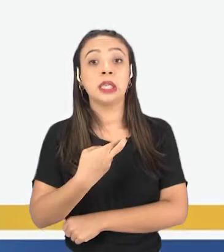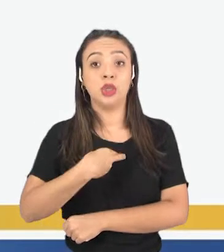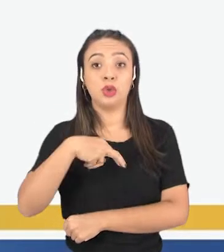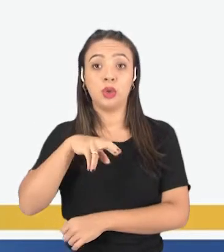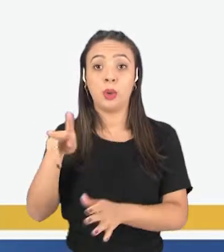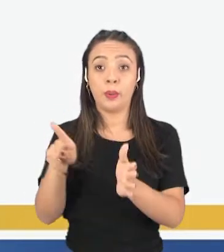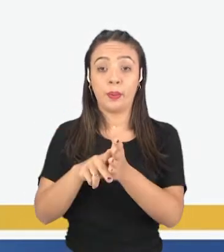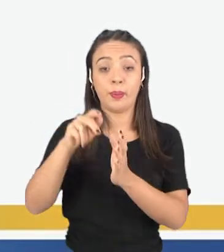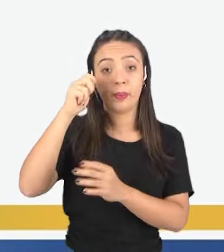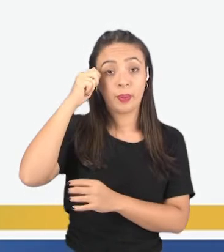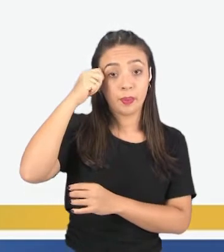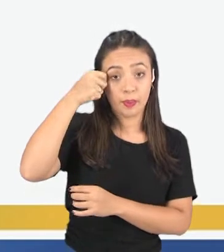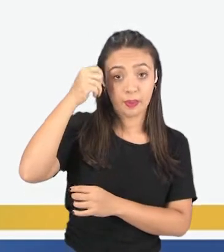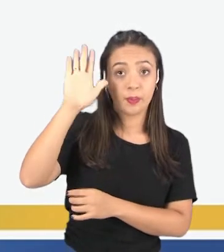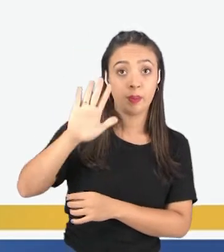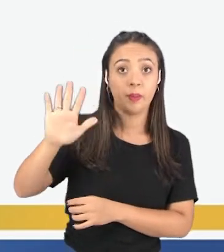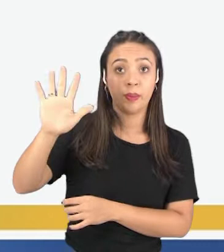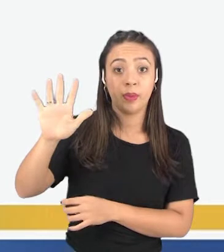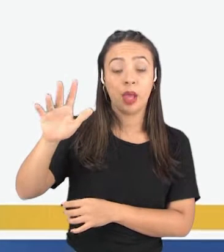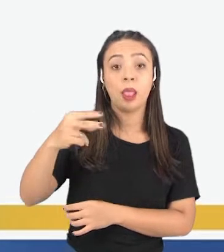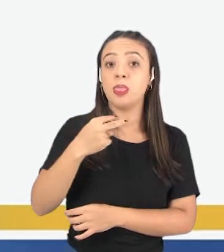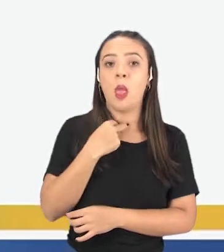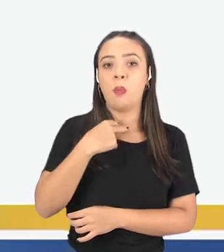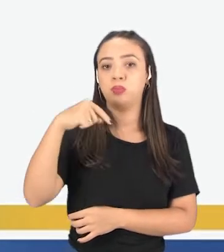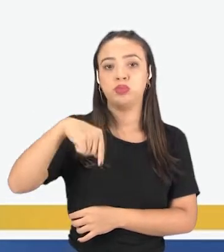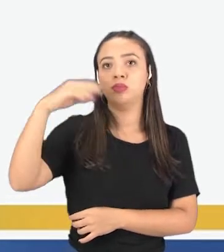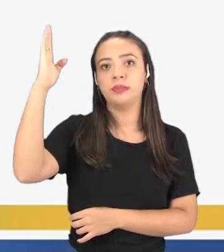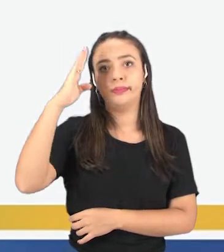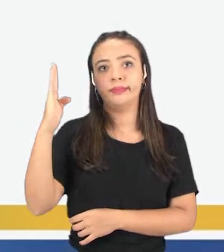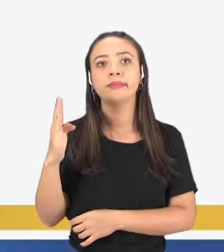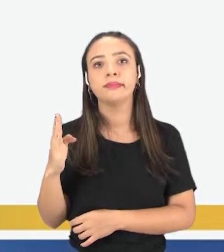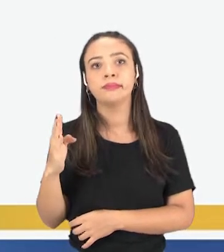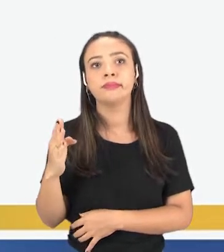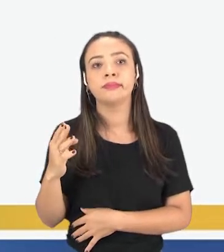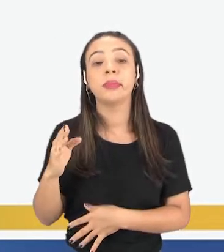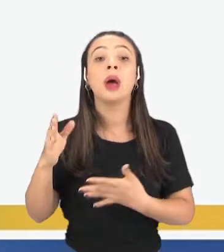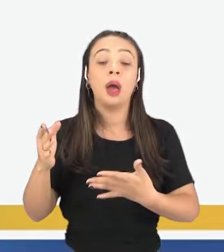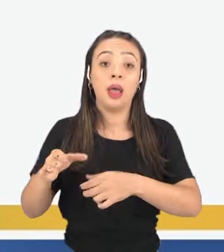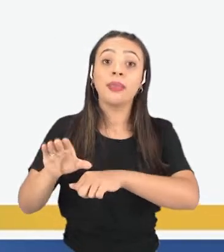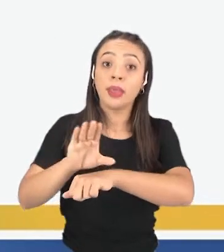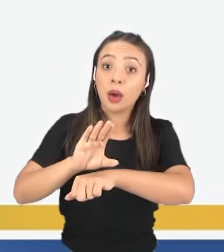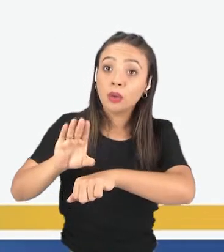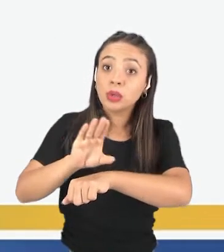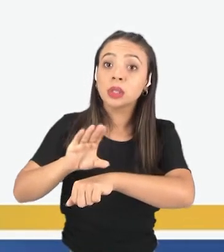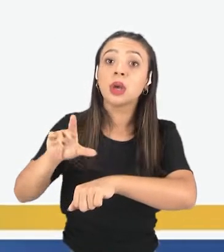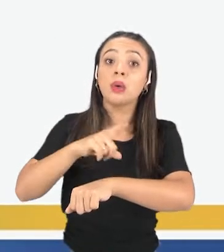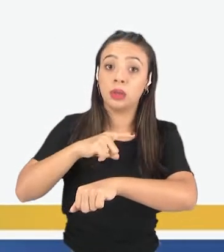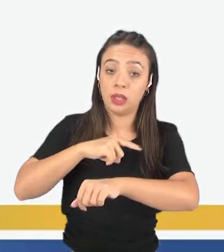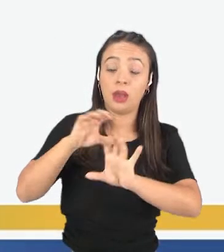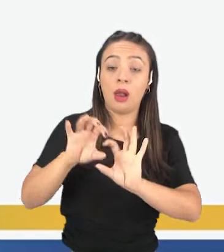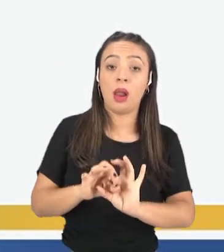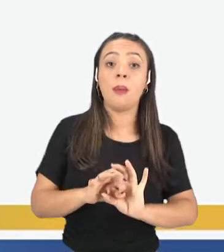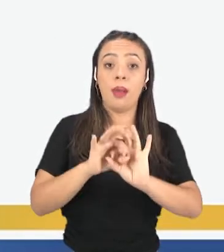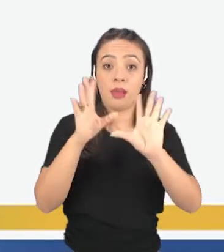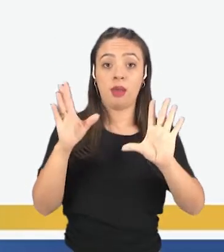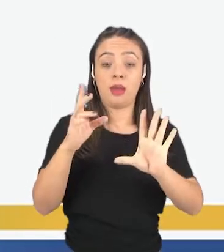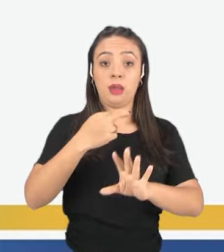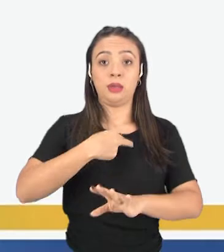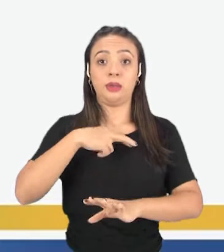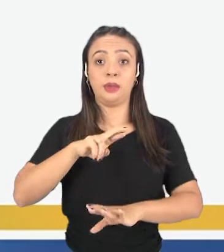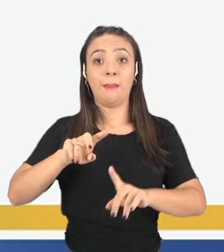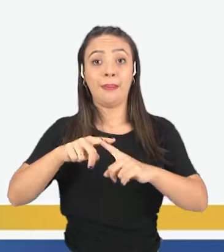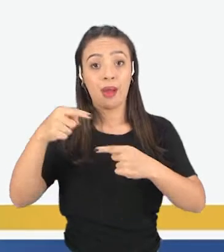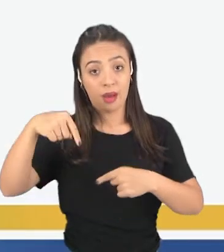eram proibidas no Brasil. Atualmente, apesar de a Constituição prever a liberdade religiosa, o que se vê em